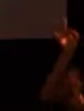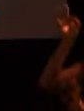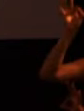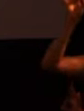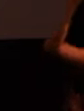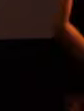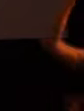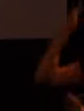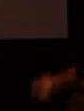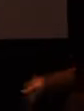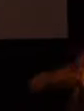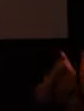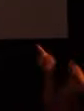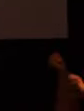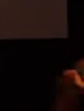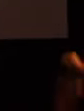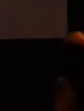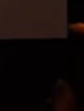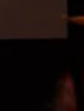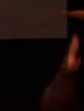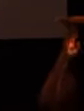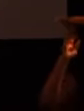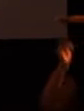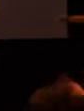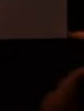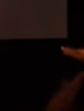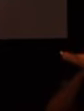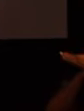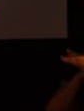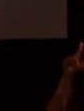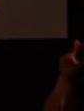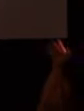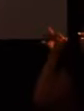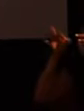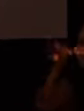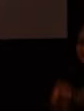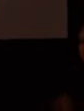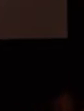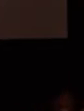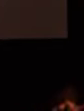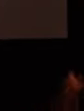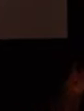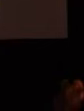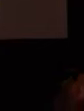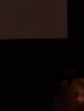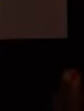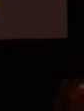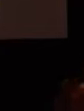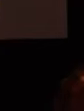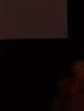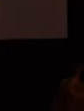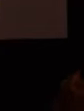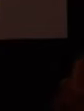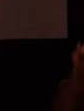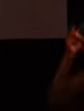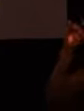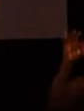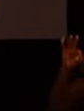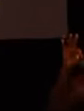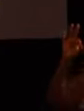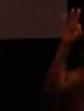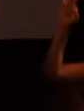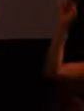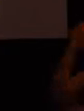edificações. Só que o que efetivamente vai definir a altura máxima dos prédios ali vai ser um